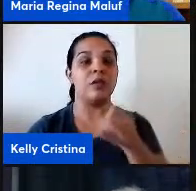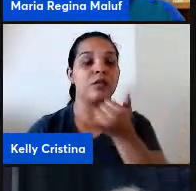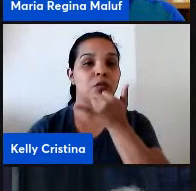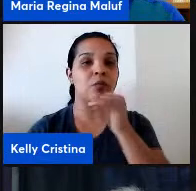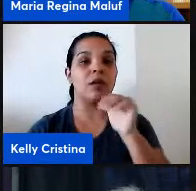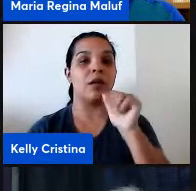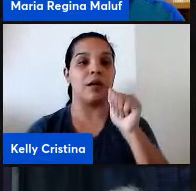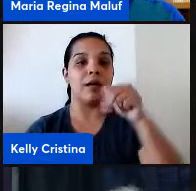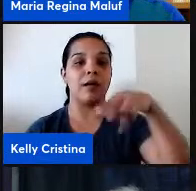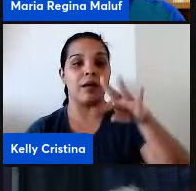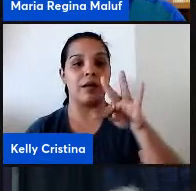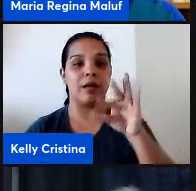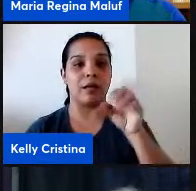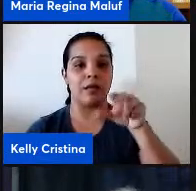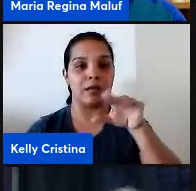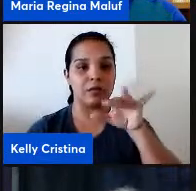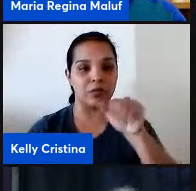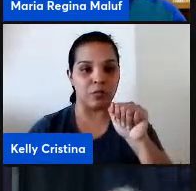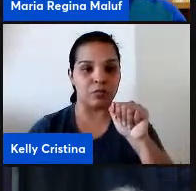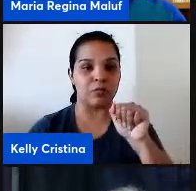Pereira.